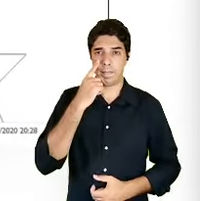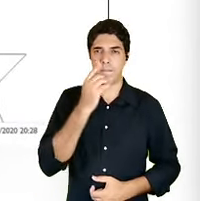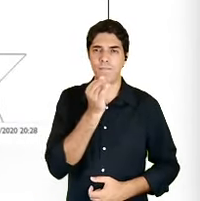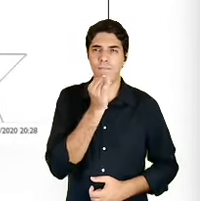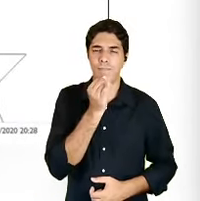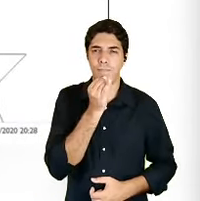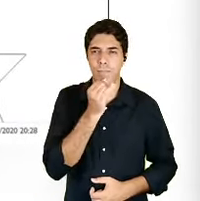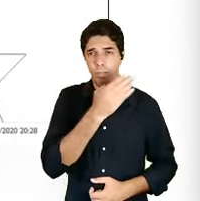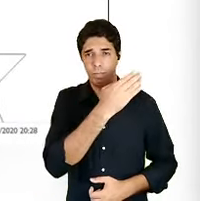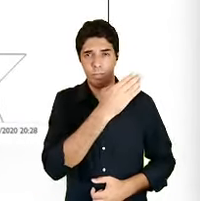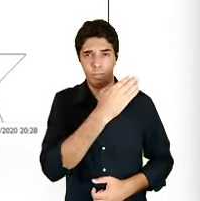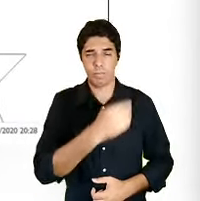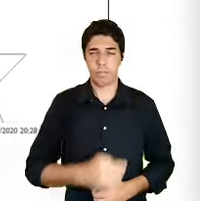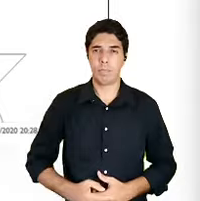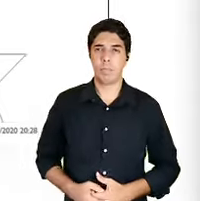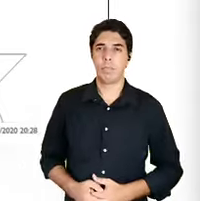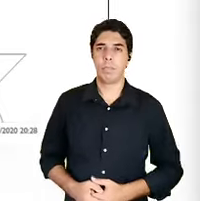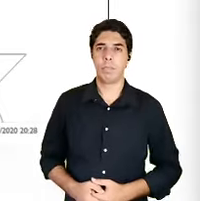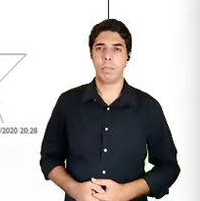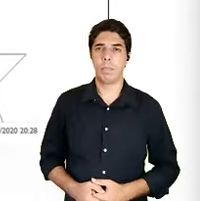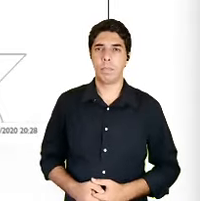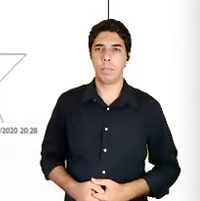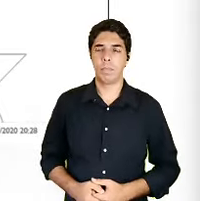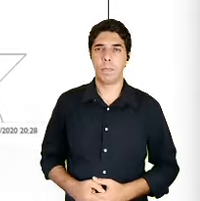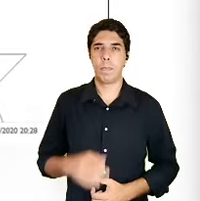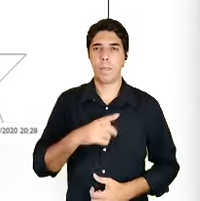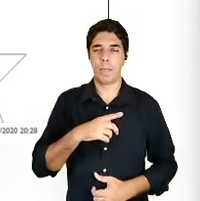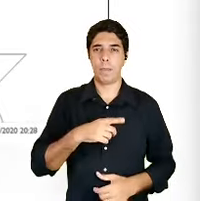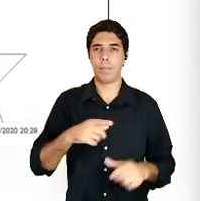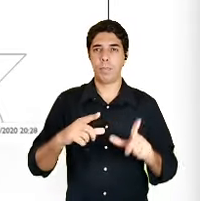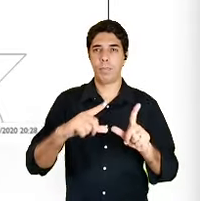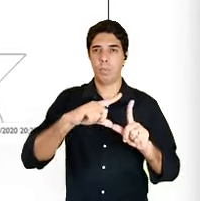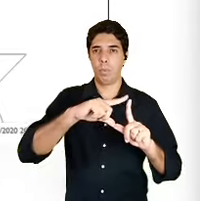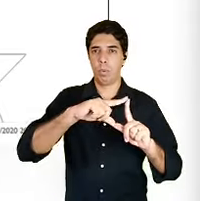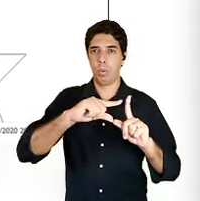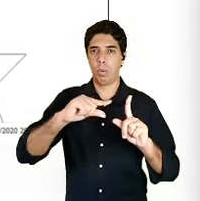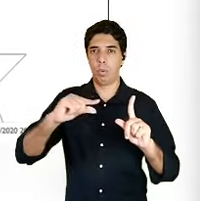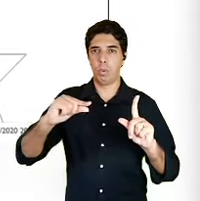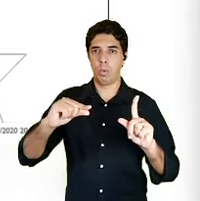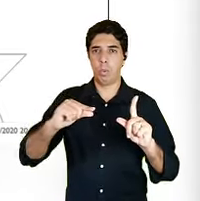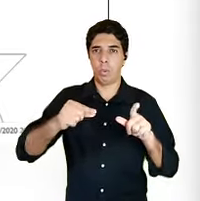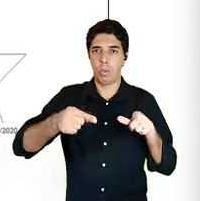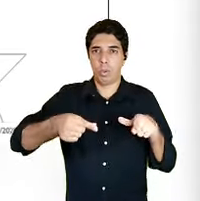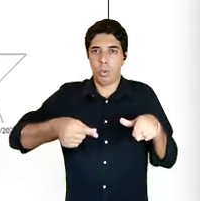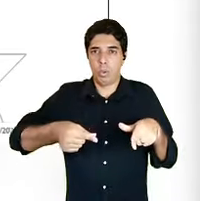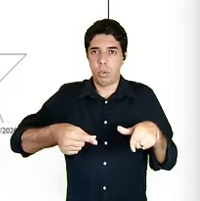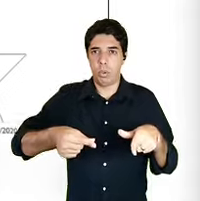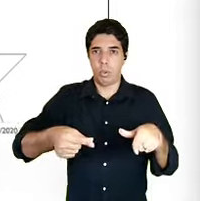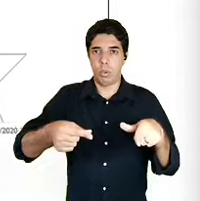Aqui nós temos um exemplo de projeções cônicas de uma superfície, de uma forma geométrica